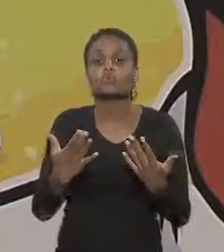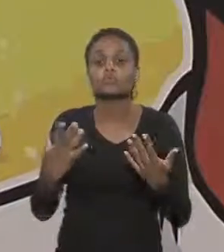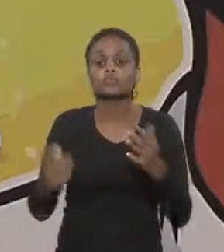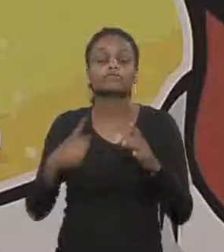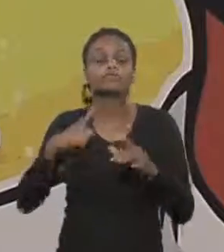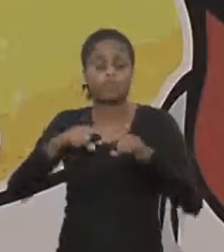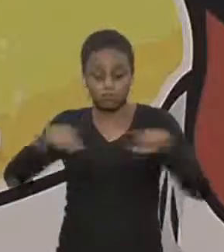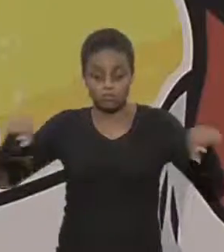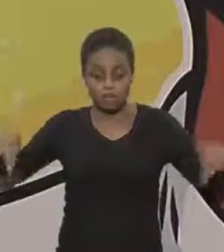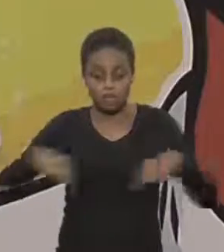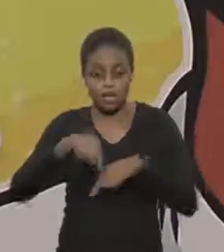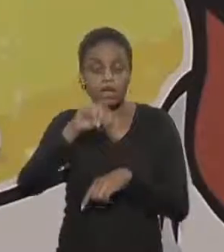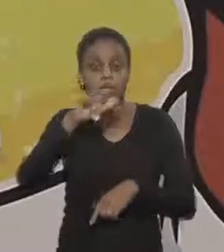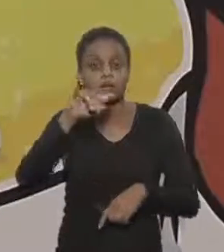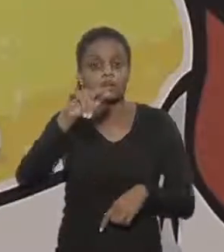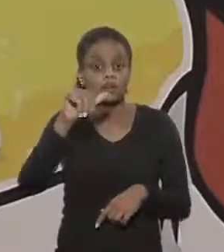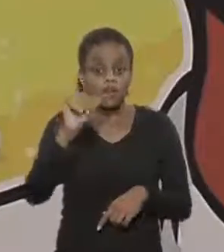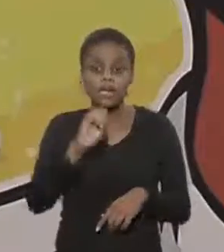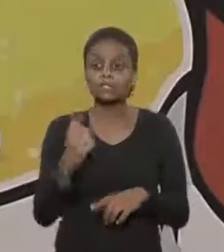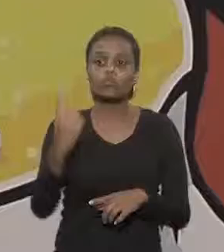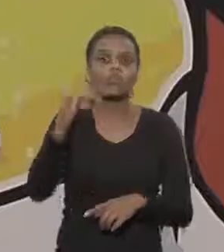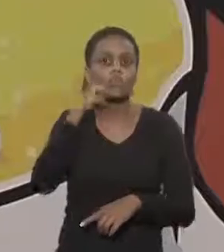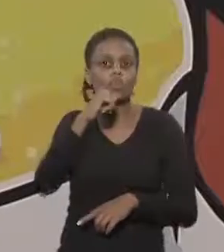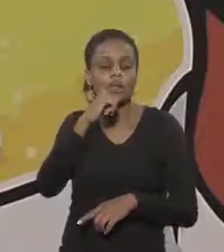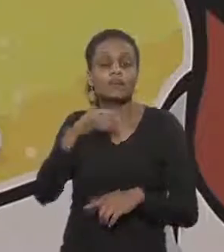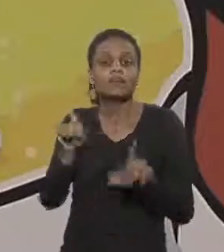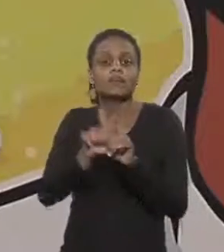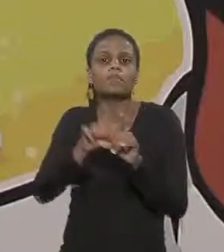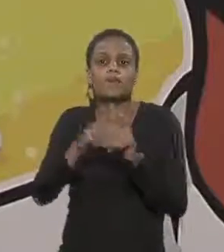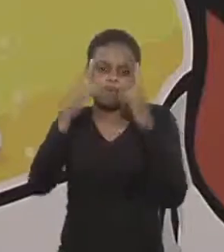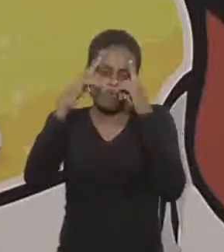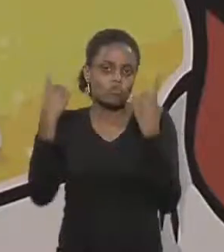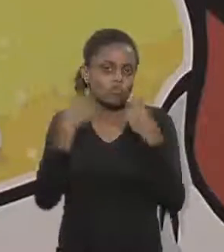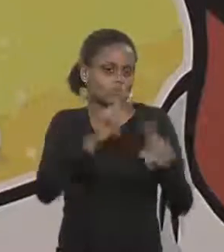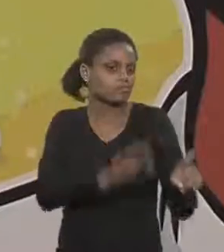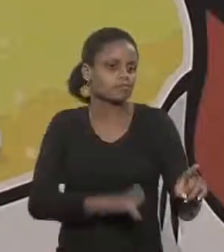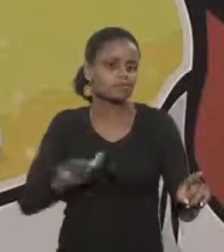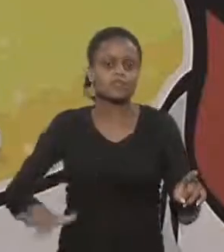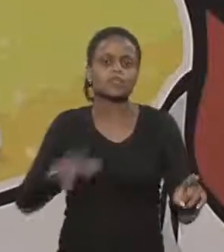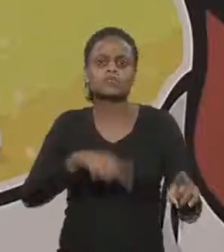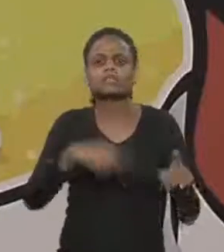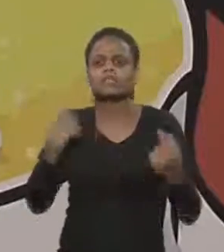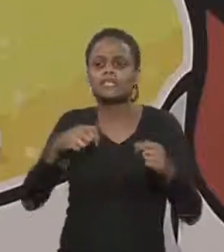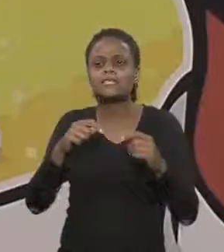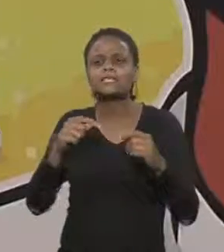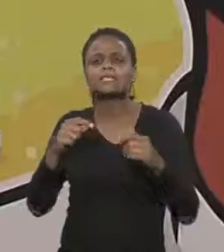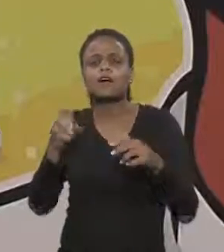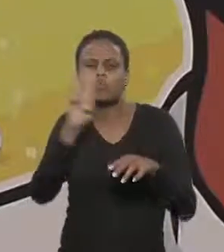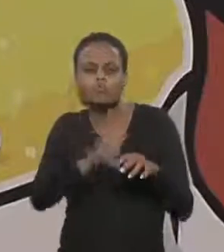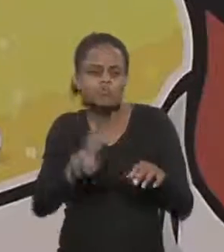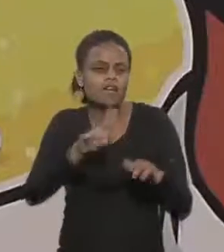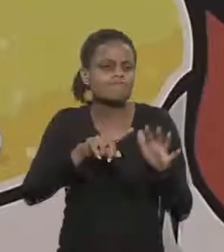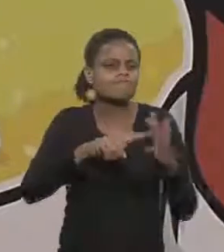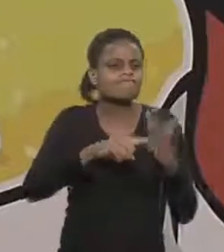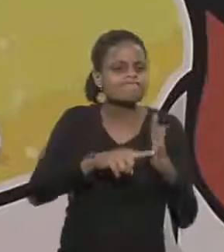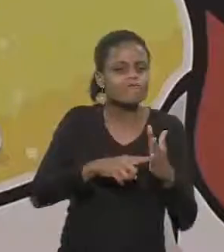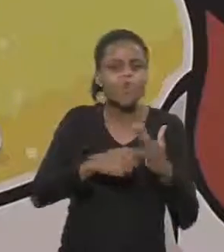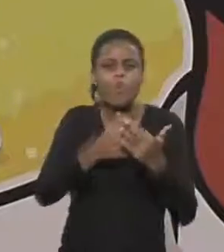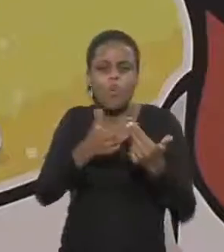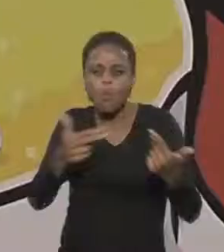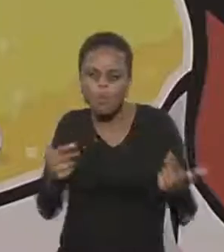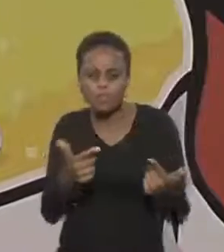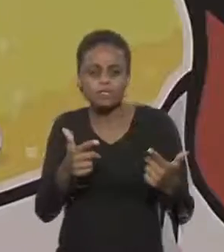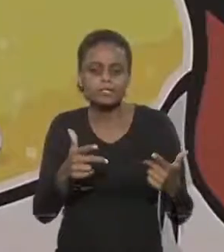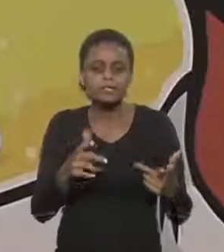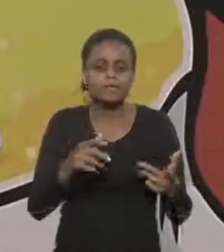Sala Lilás, com uma mulher, né? Na questão da violência contra a criança, muitas vezes você tem que usar